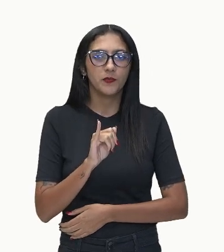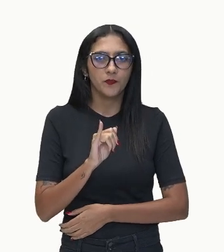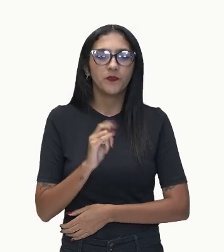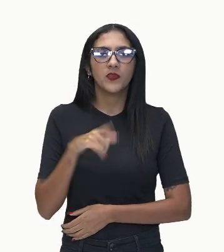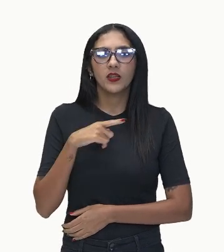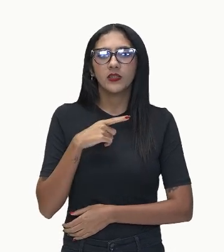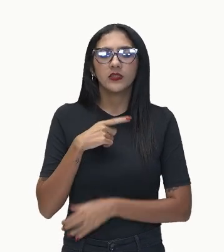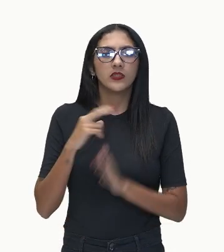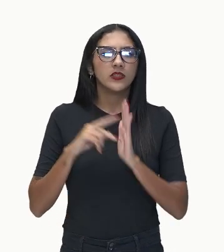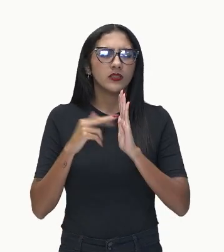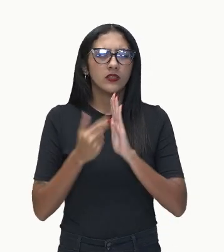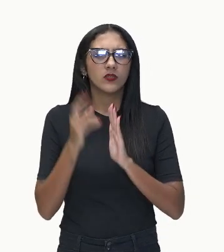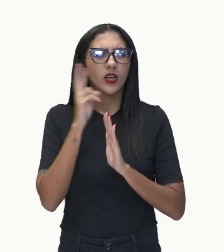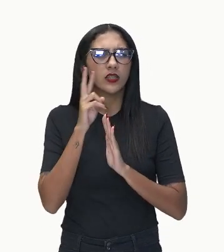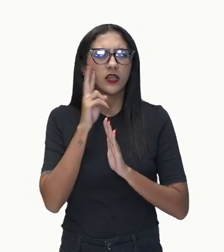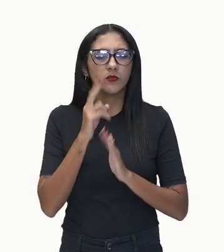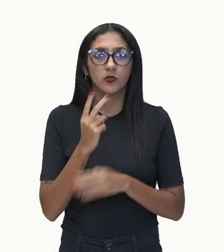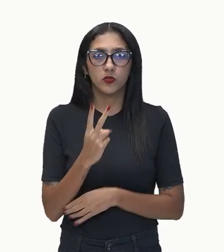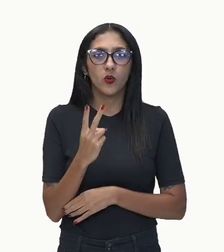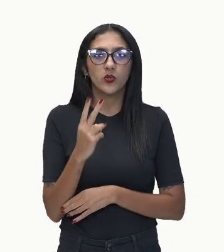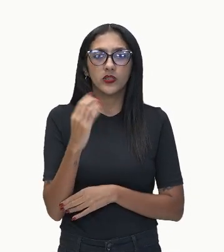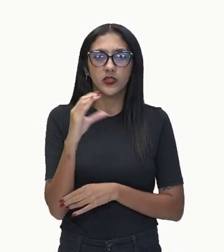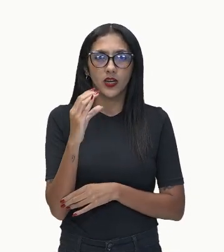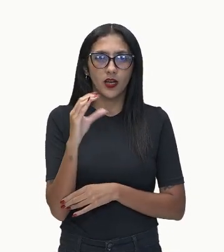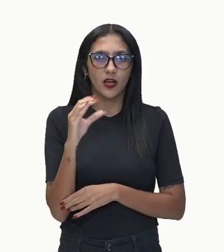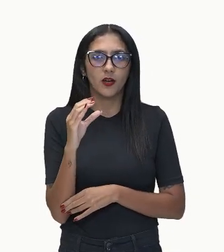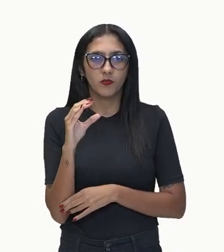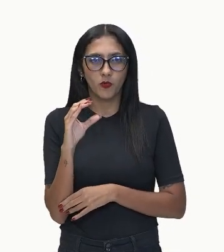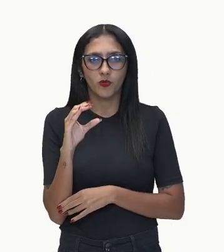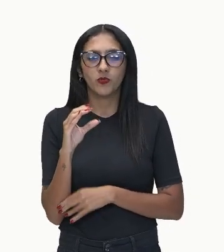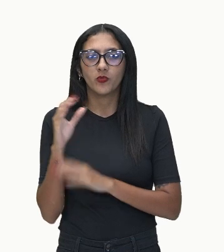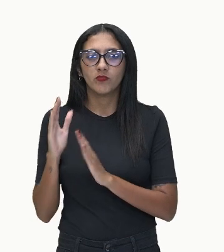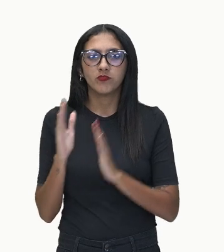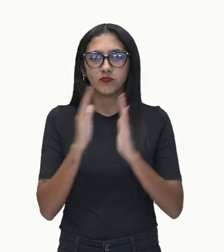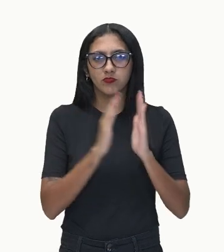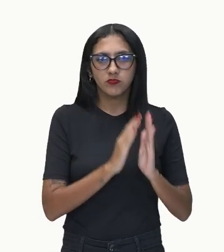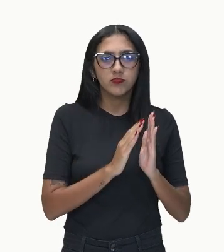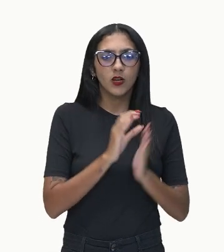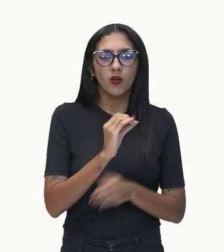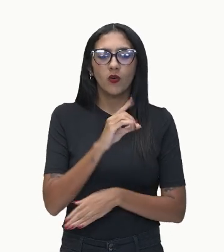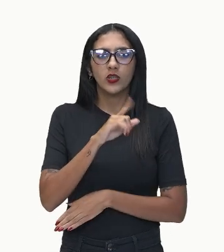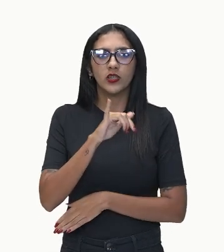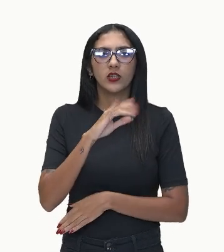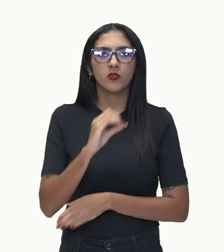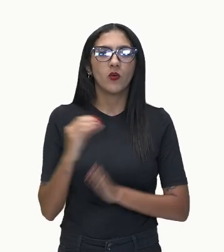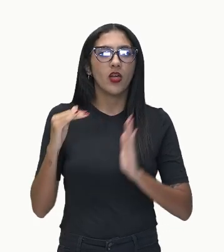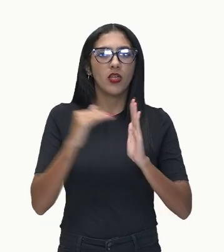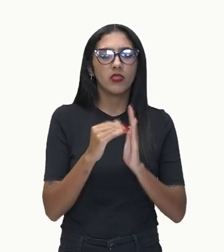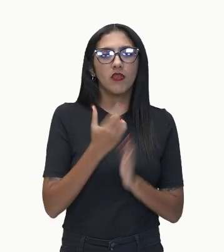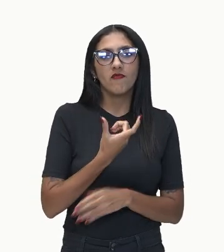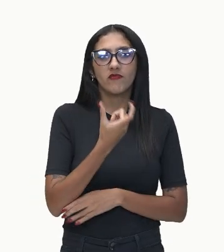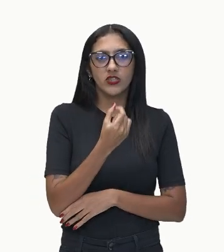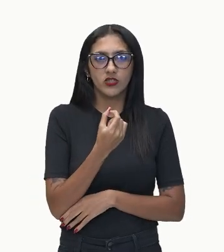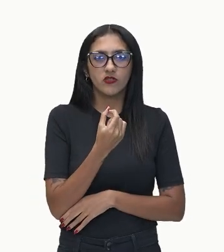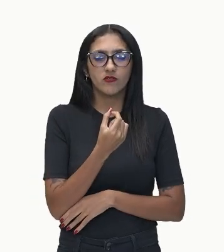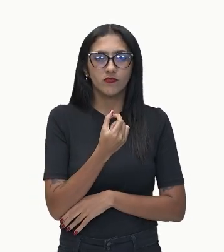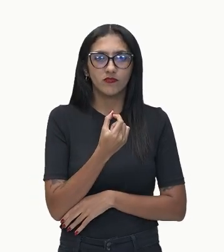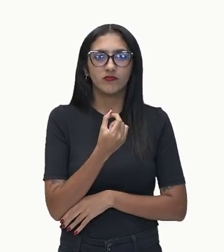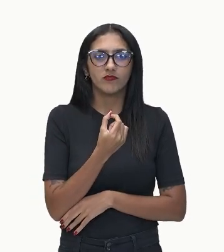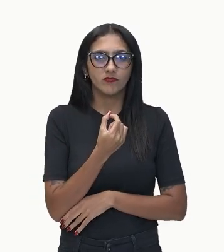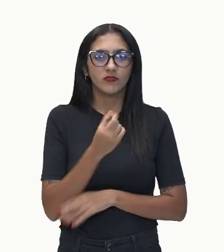os disacarídeos têm 2 carbonos e os oligosacarídeos têm até 20 monossacarídeos. Carbonos